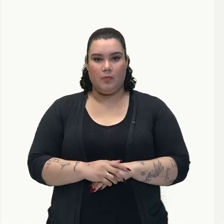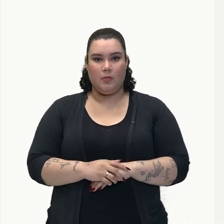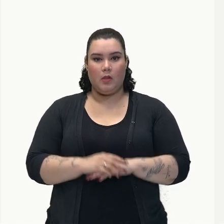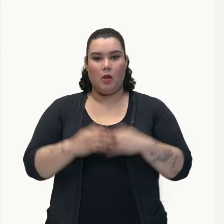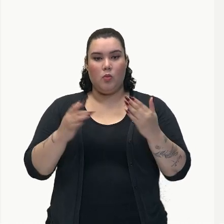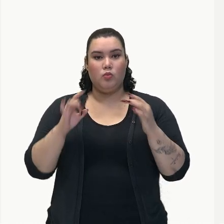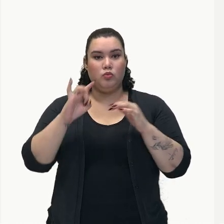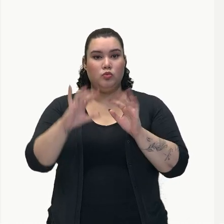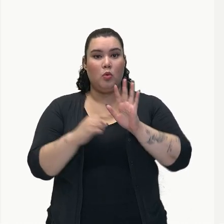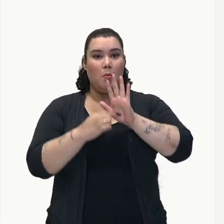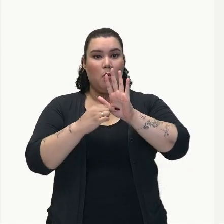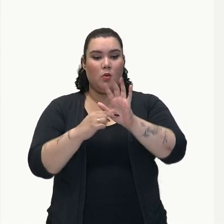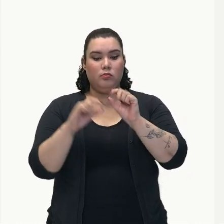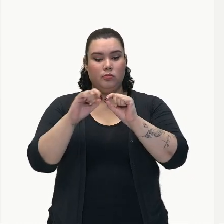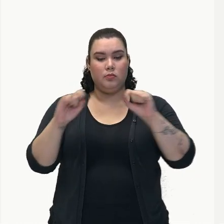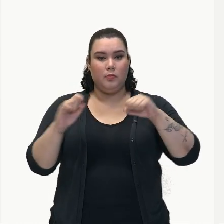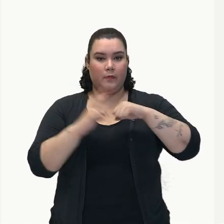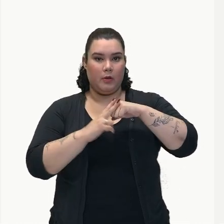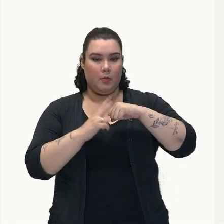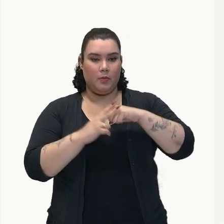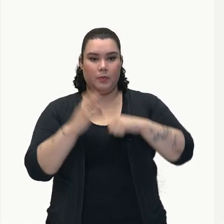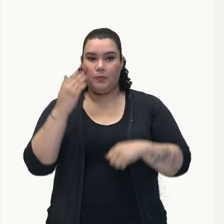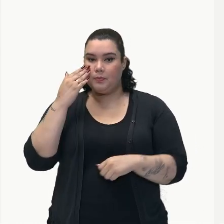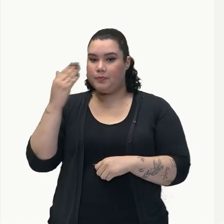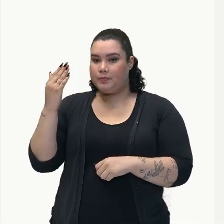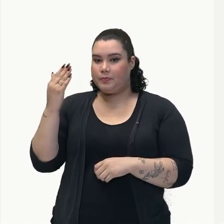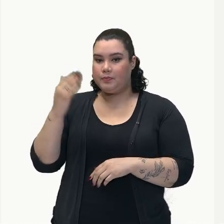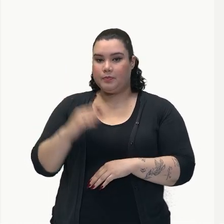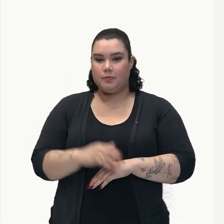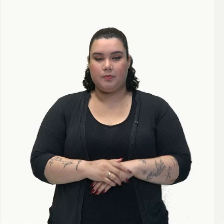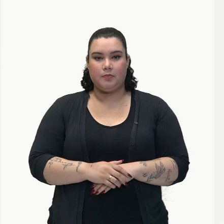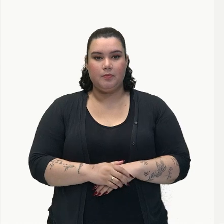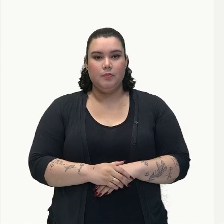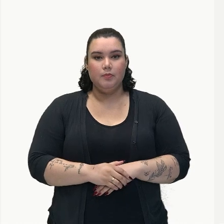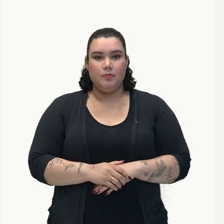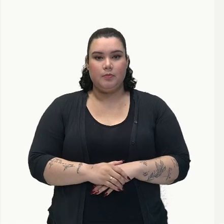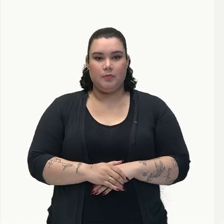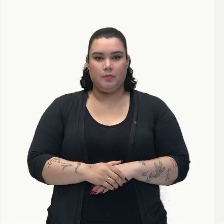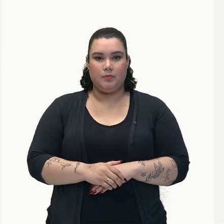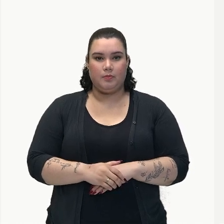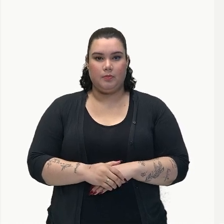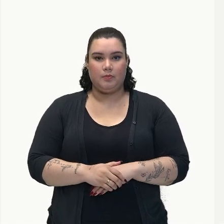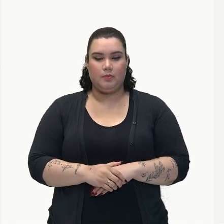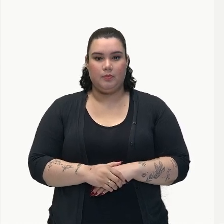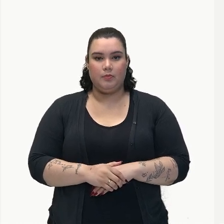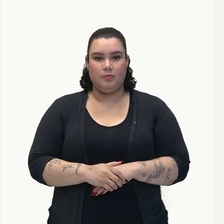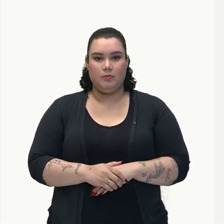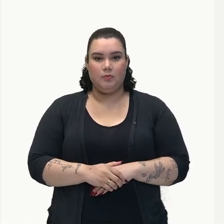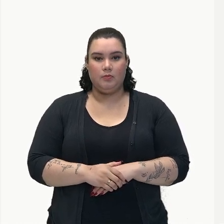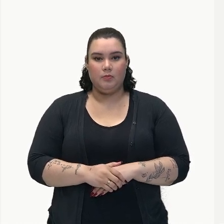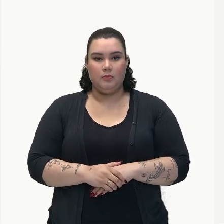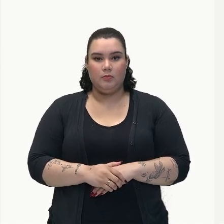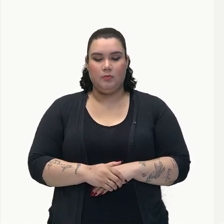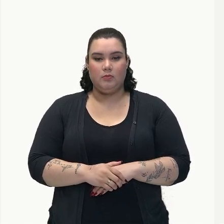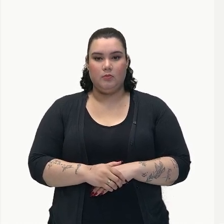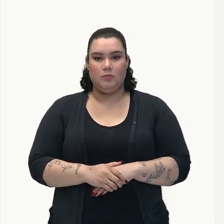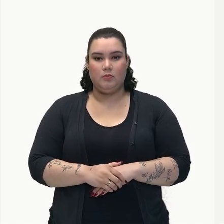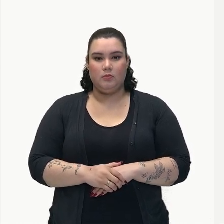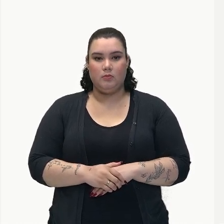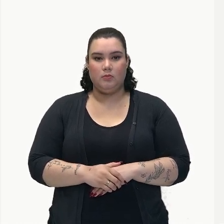o verbo. La amable abuelita siempre regalaba a